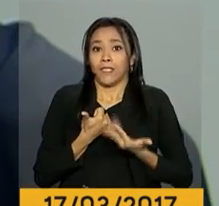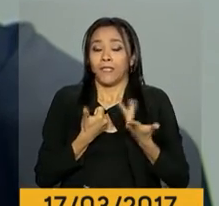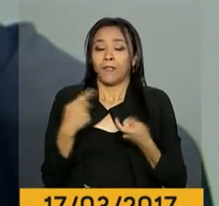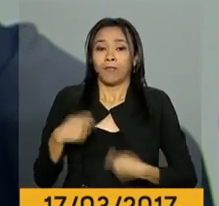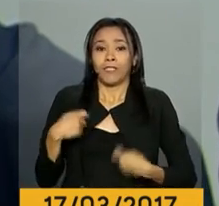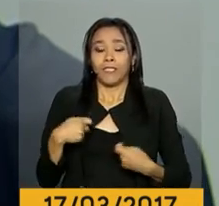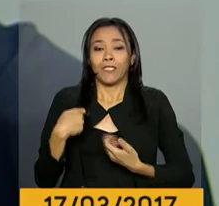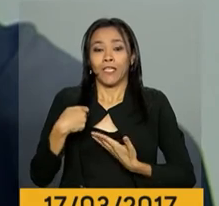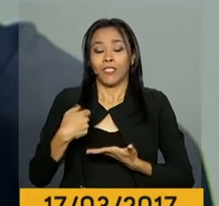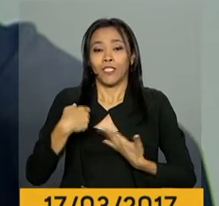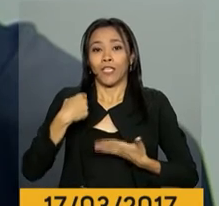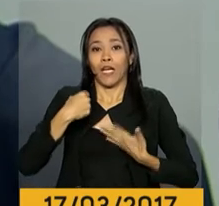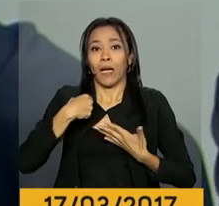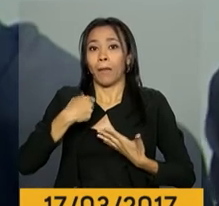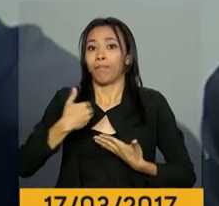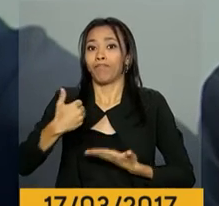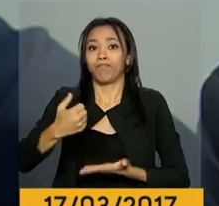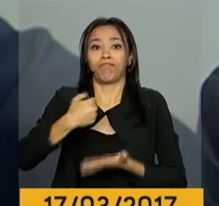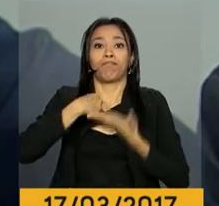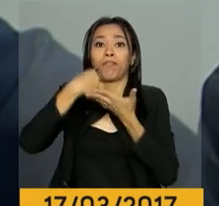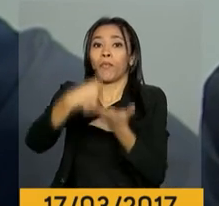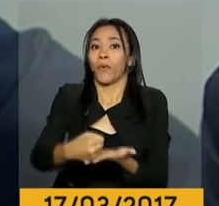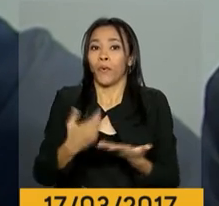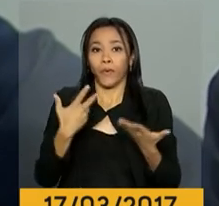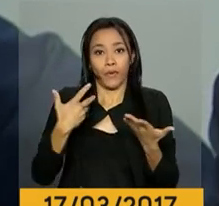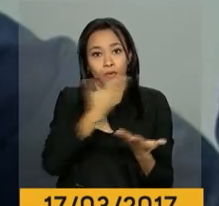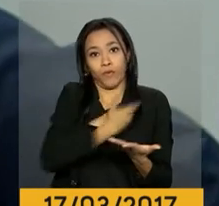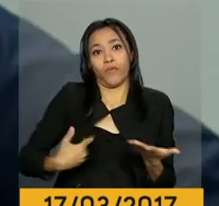auxílio da União, porque a Previdência está quebrando